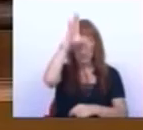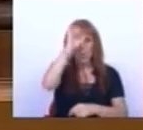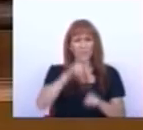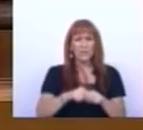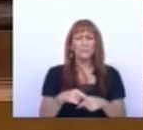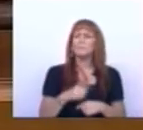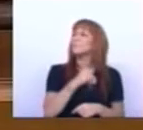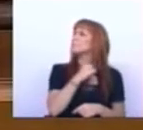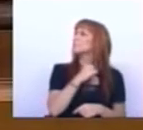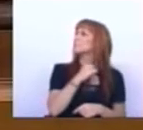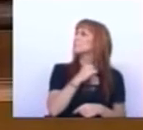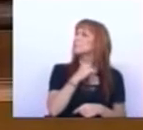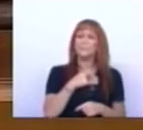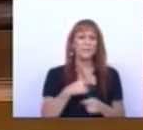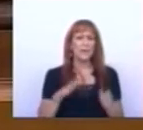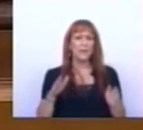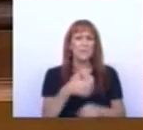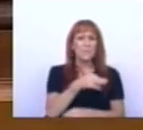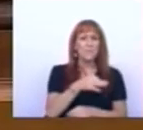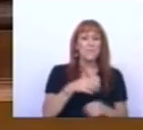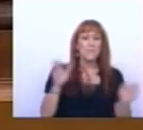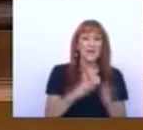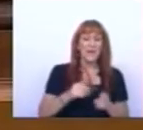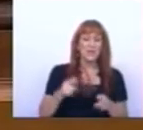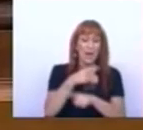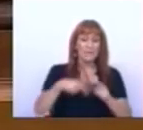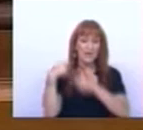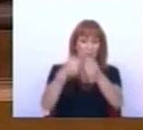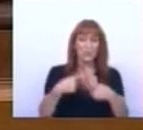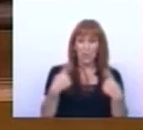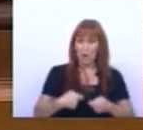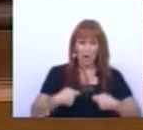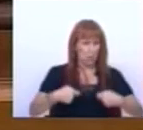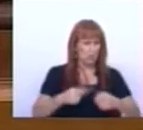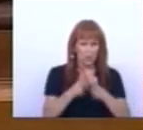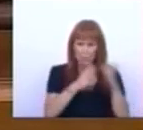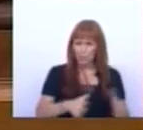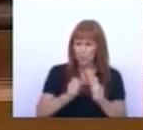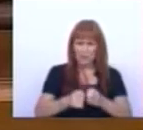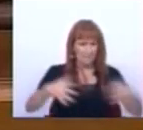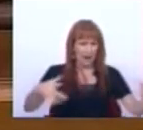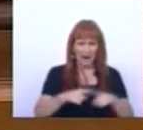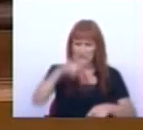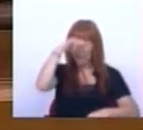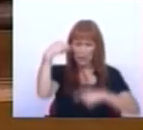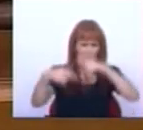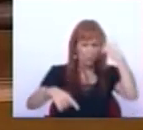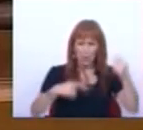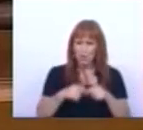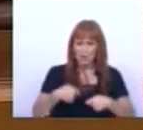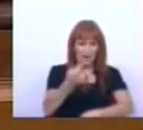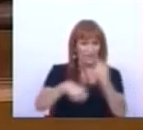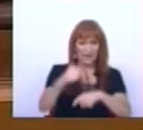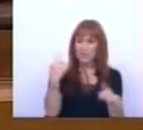Governo assobiou para o lado. Os pequenos e médios agricultores, abraços com o aumento dos custos de produção e com as inúmeras dificuldades em escoar os